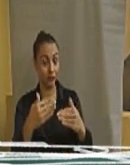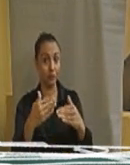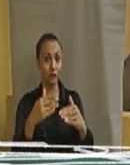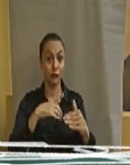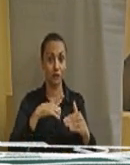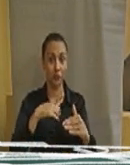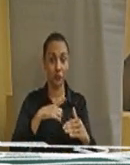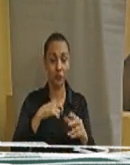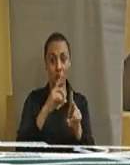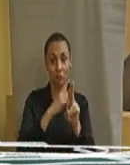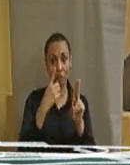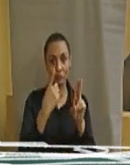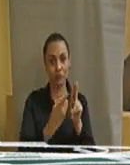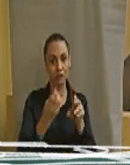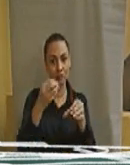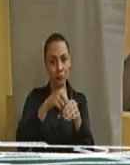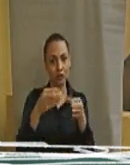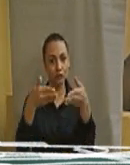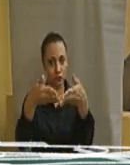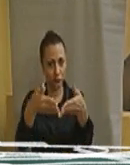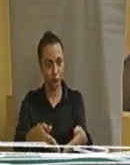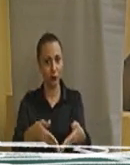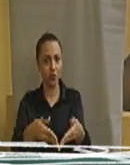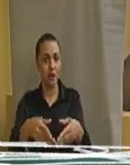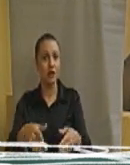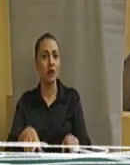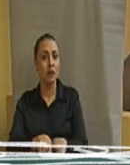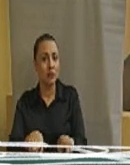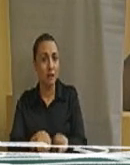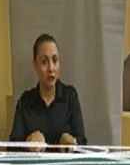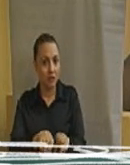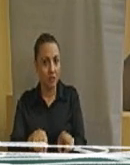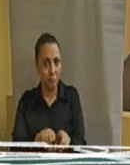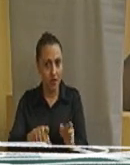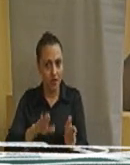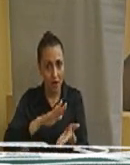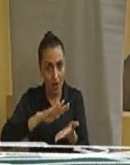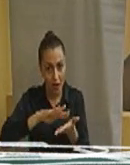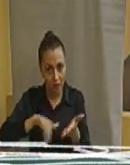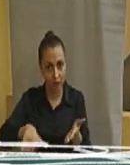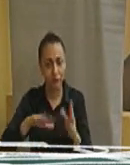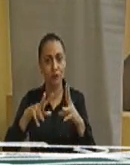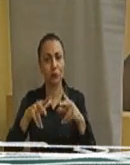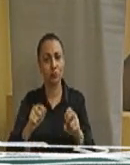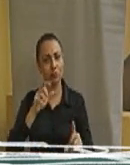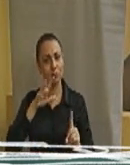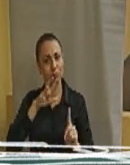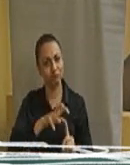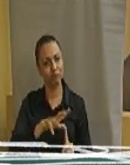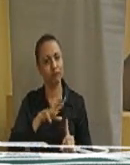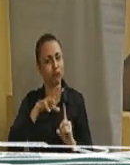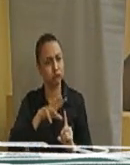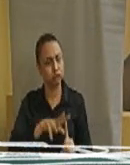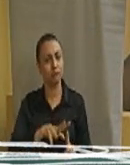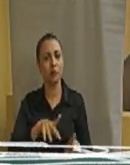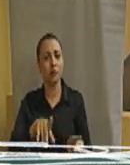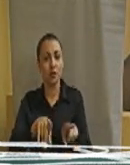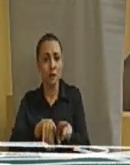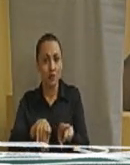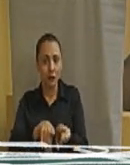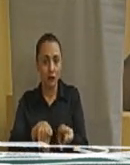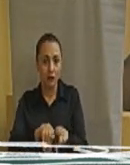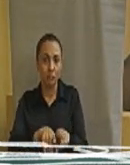liberdade ideológica, o combate às práticas de assédio e o incentivo à comunidade acadêmica para lutar e garantir